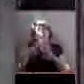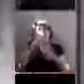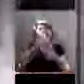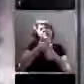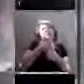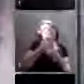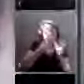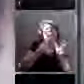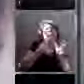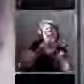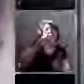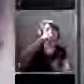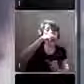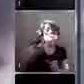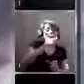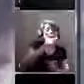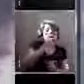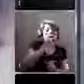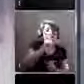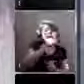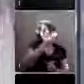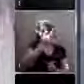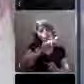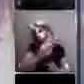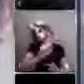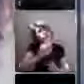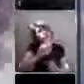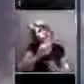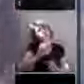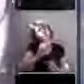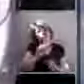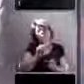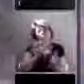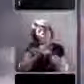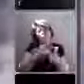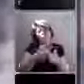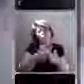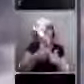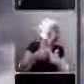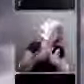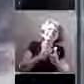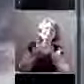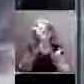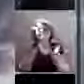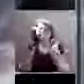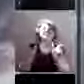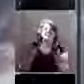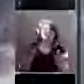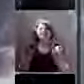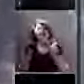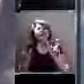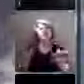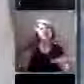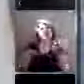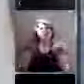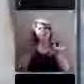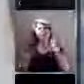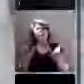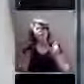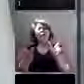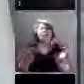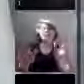Ou traços de diferentes naturezas, ou traços de diferentes índoles, a que se refere Durão,